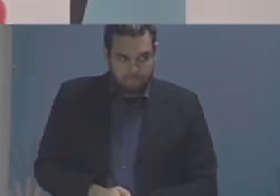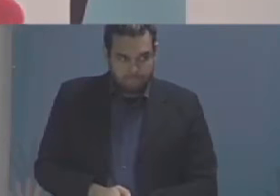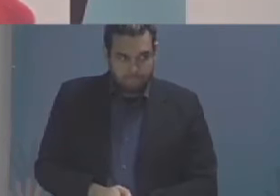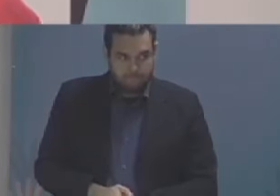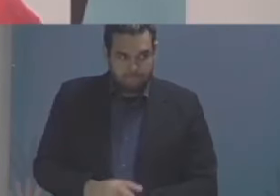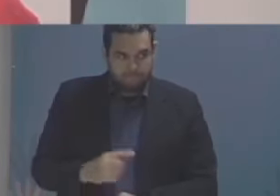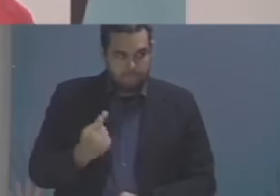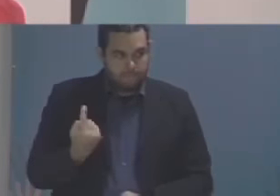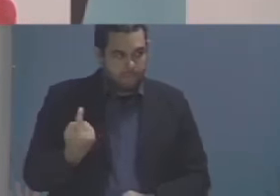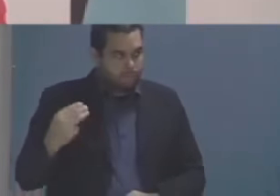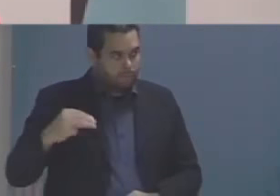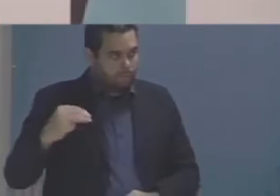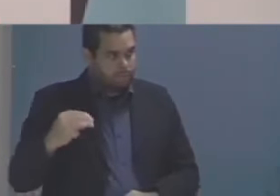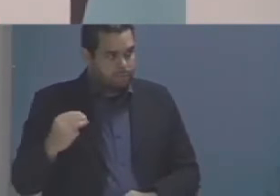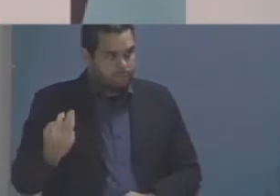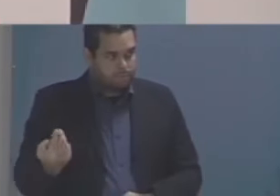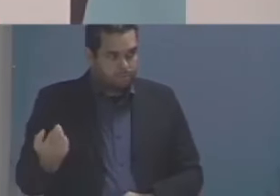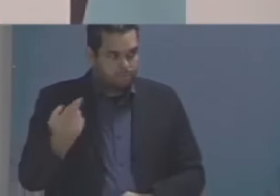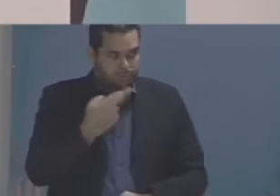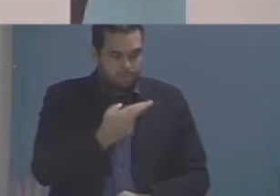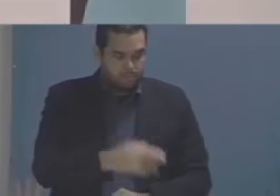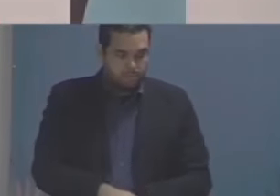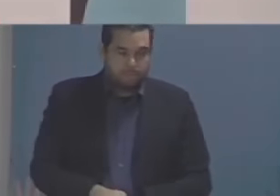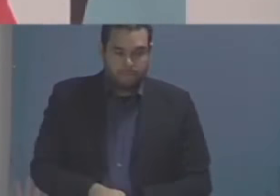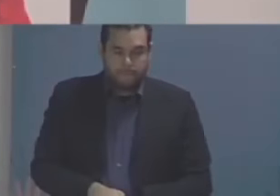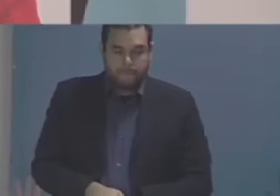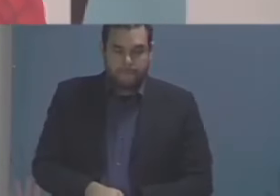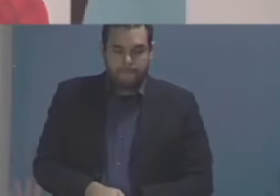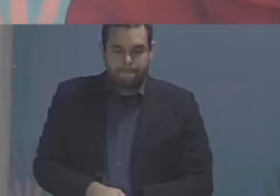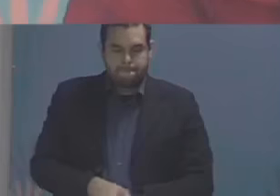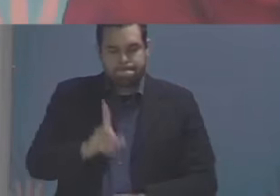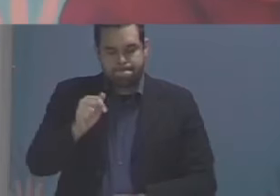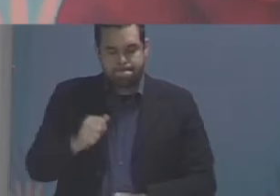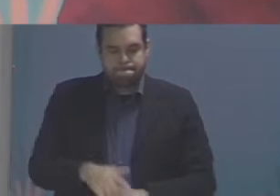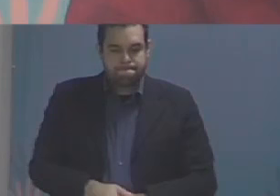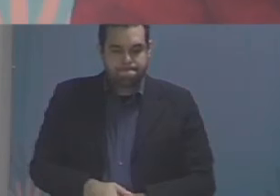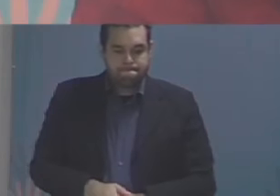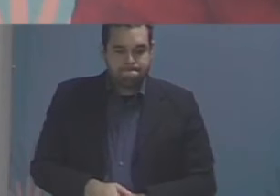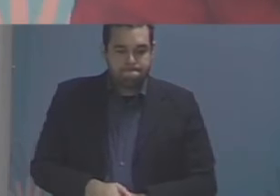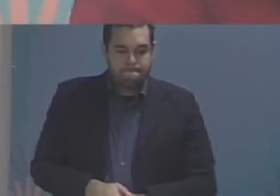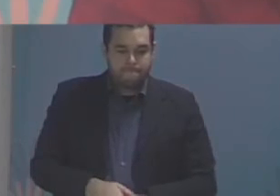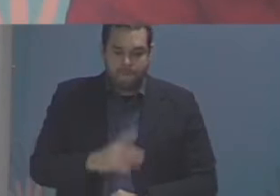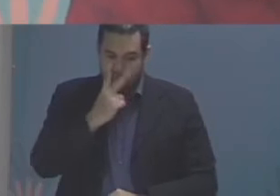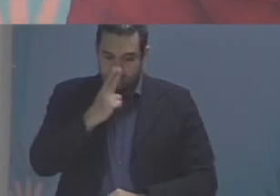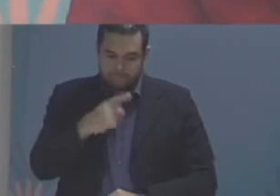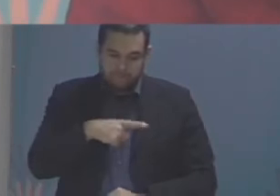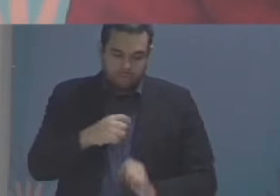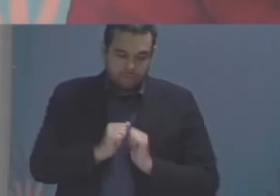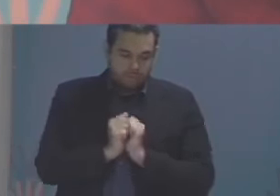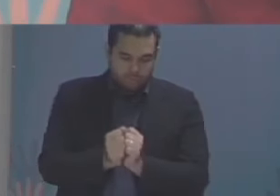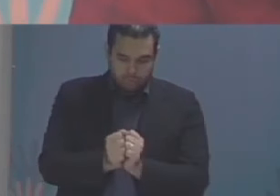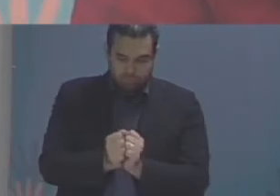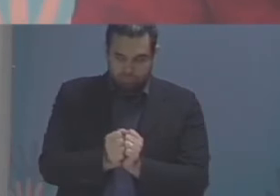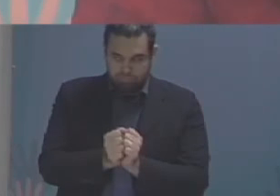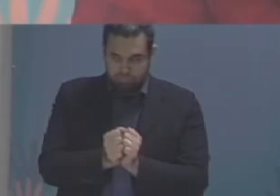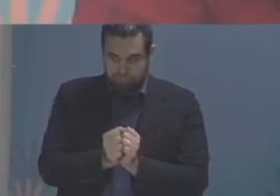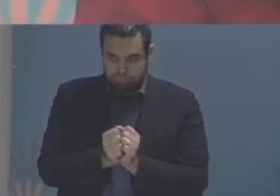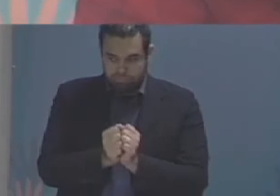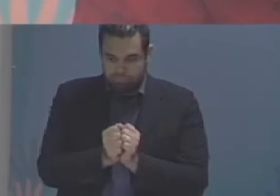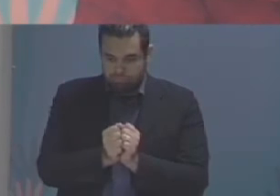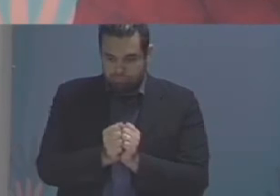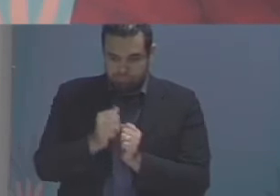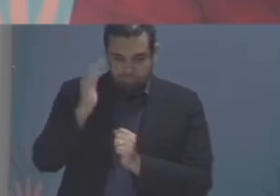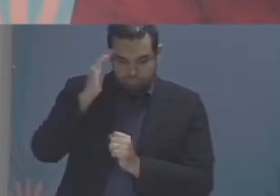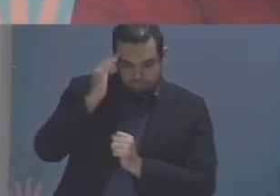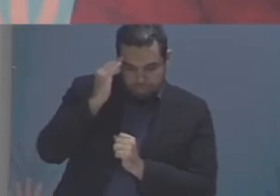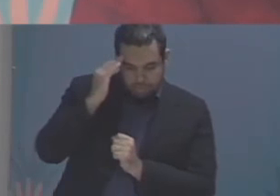Candidato Rogério Gianni terá um minuto para a sua... Eu acho que o que está colocado, Anunciação, é uma concepção